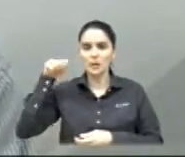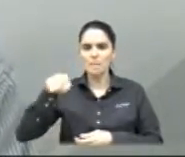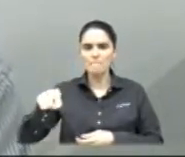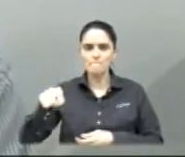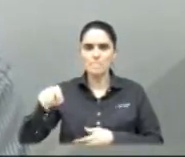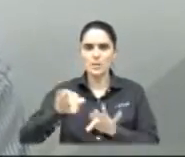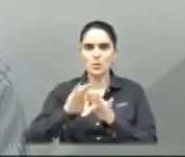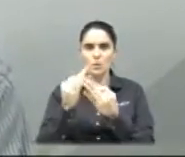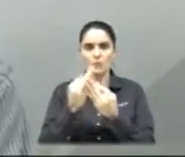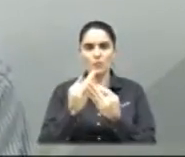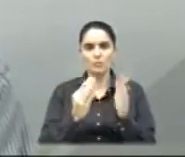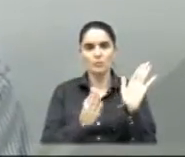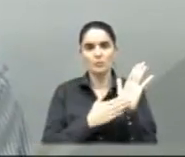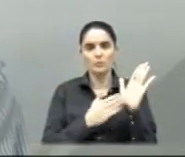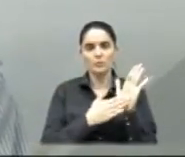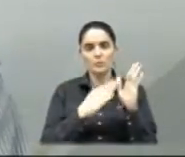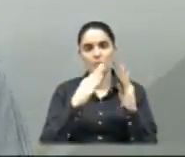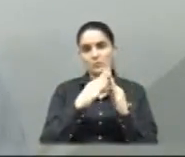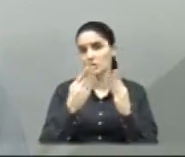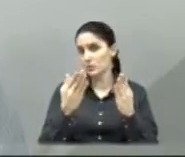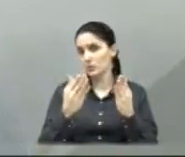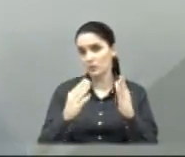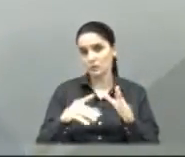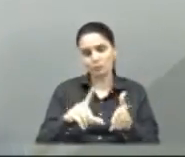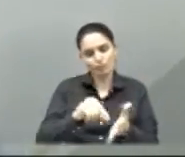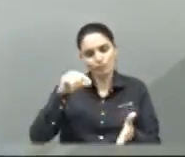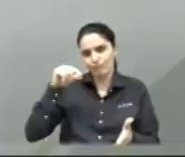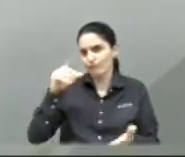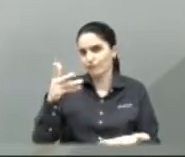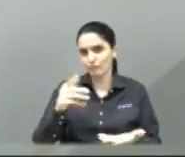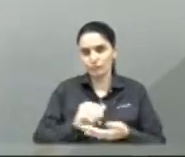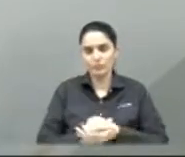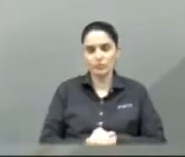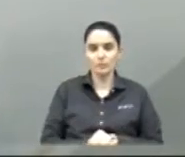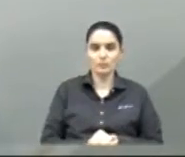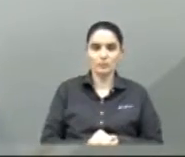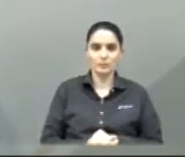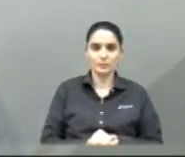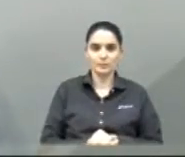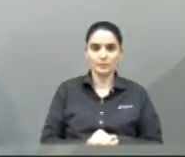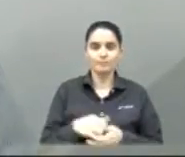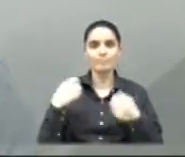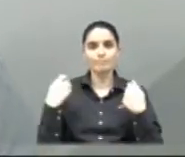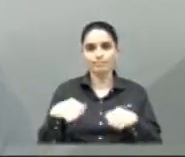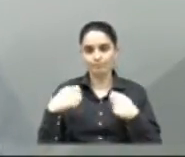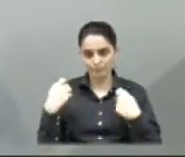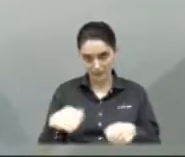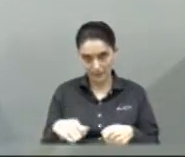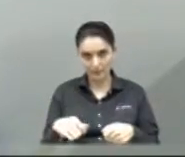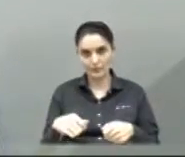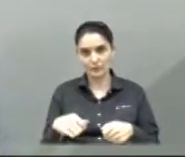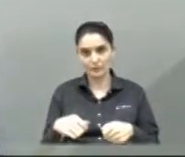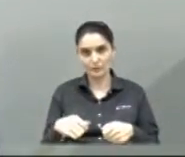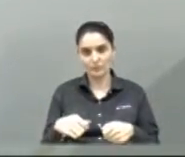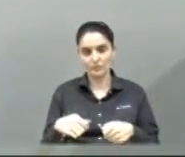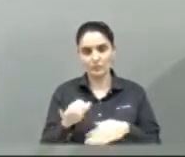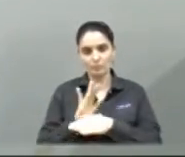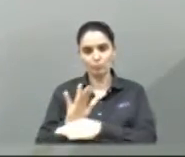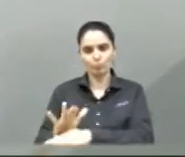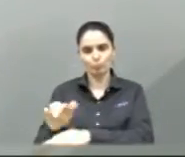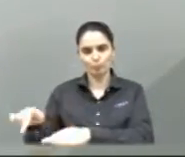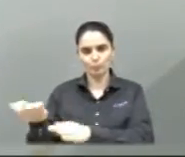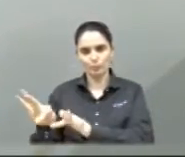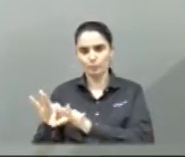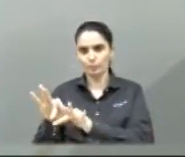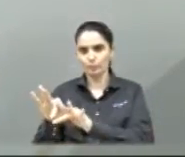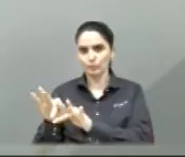no programa habitacional que não foram contempladas. Então, realmente, precisa atender essas pessoas.